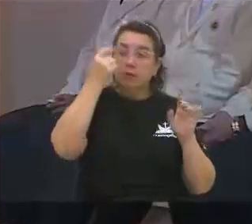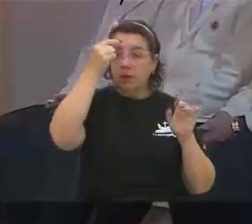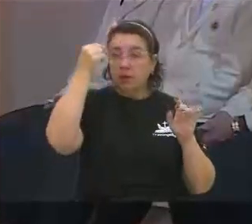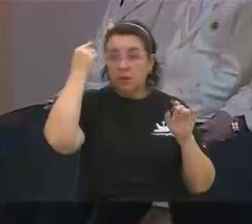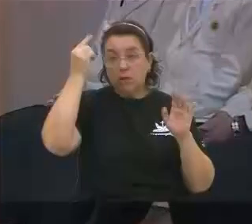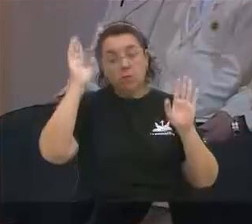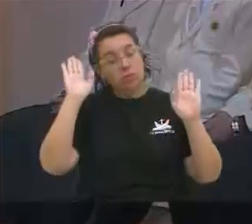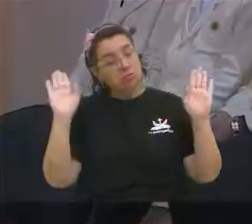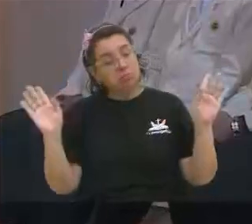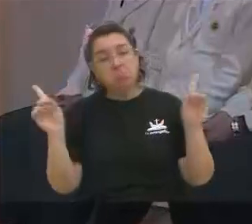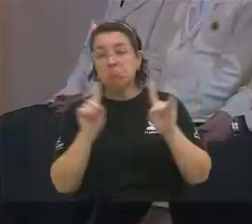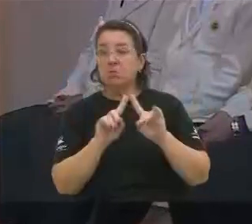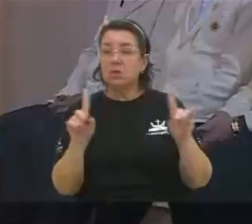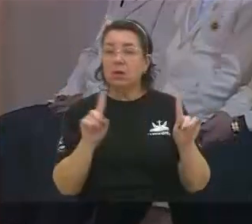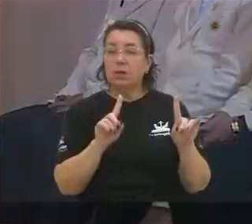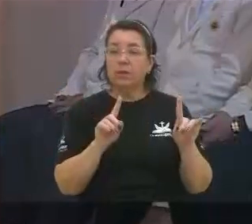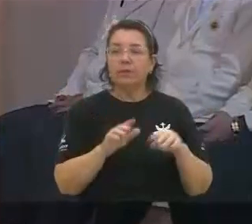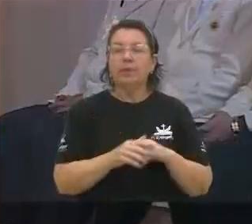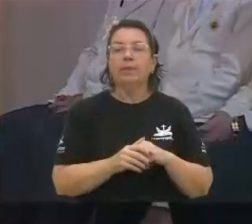não